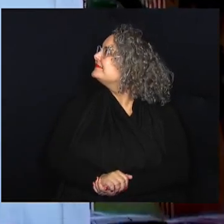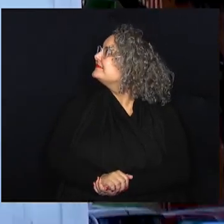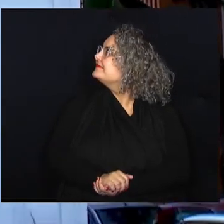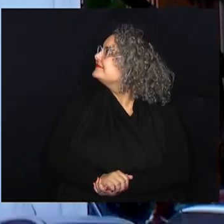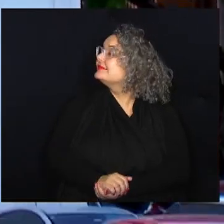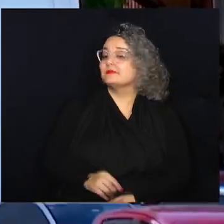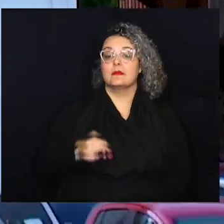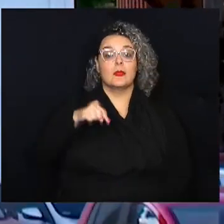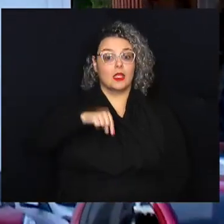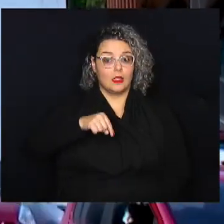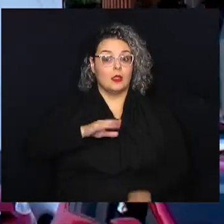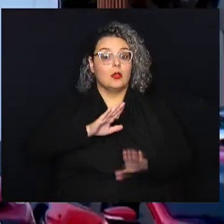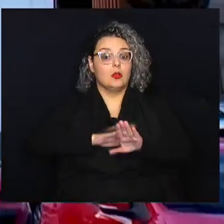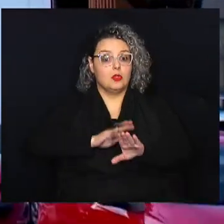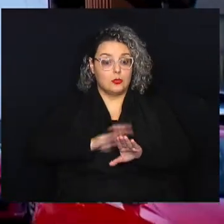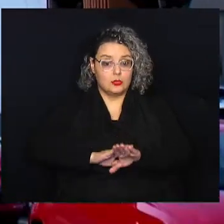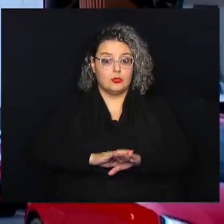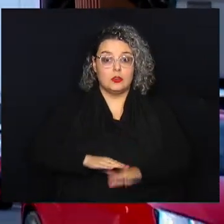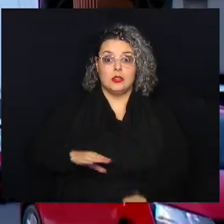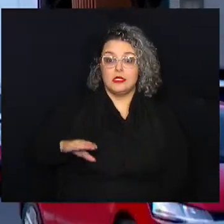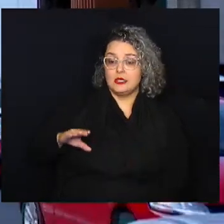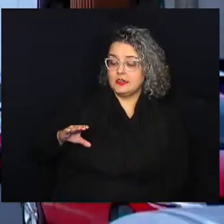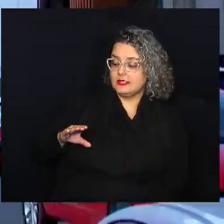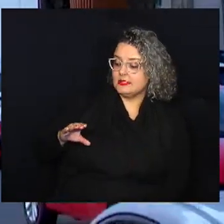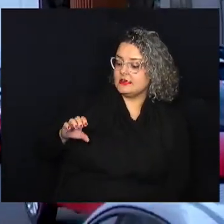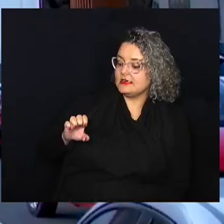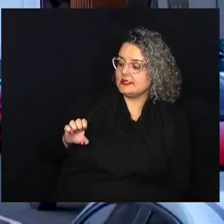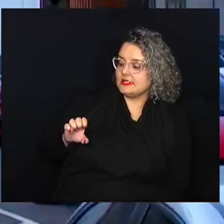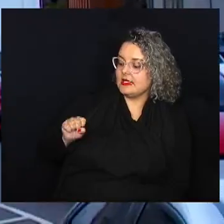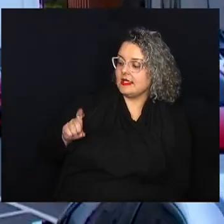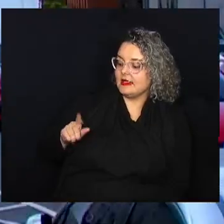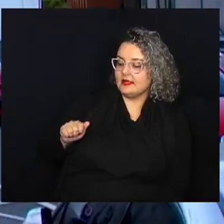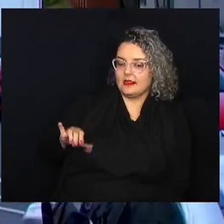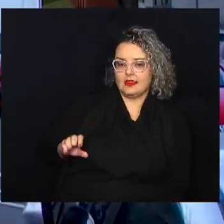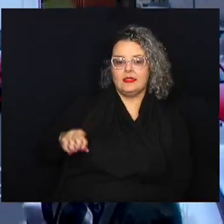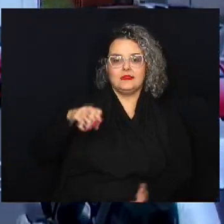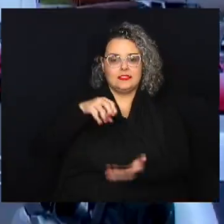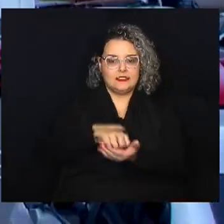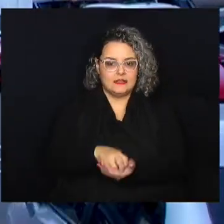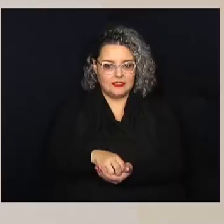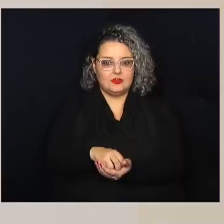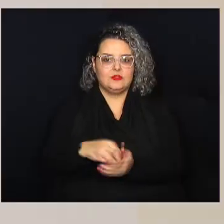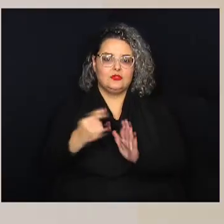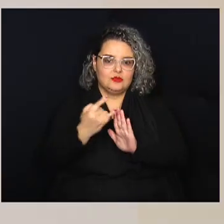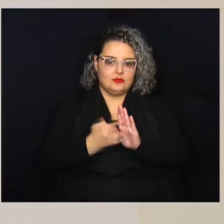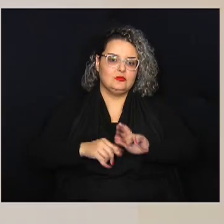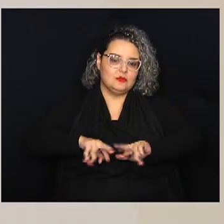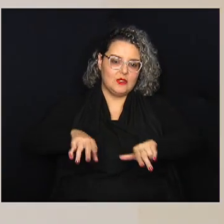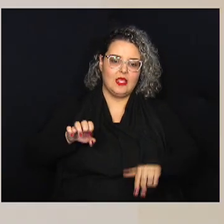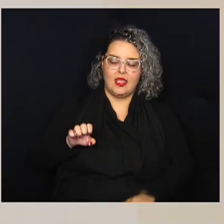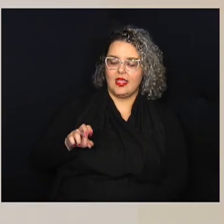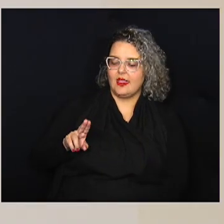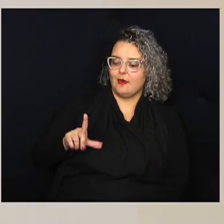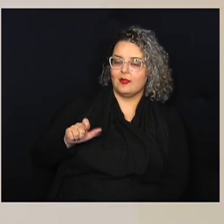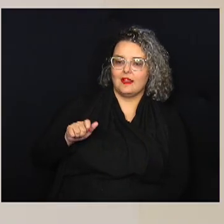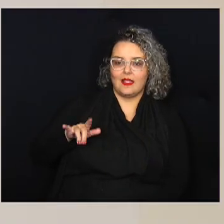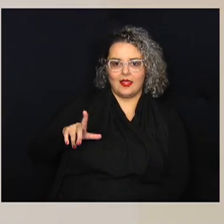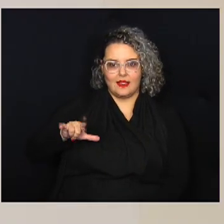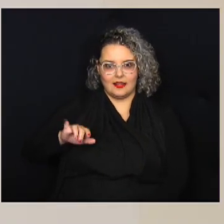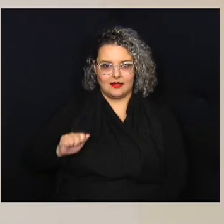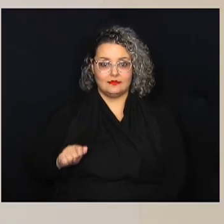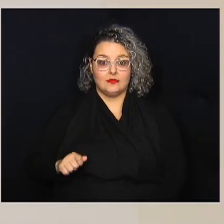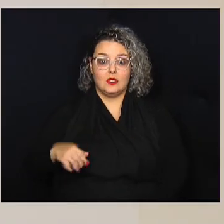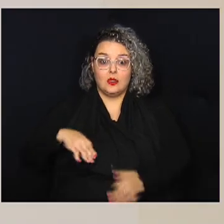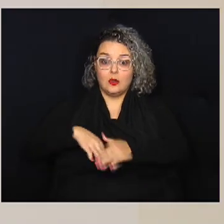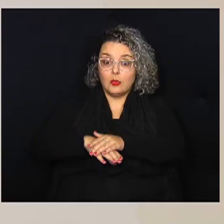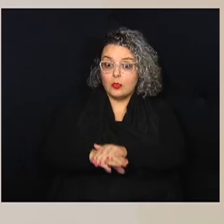Aqui funciona o SEDAI, Centro de Documentação Alexandre Eulálio, da cidade de Campinas. Este local guarda